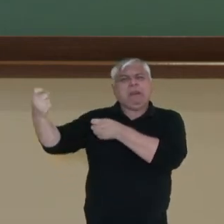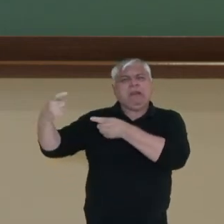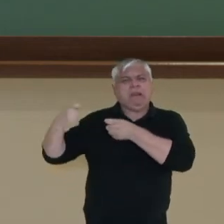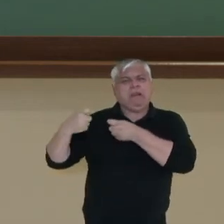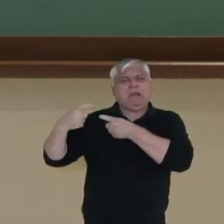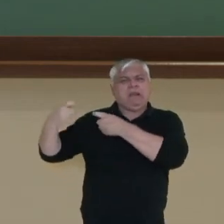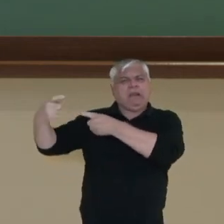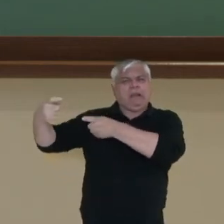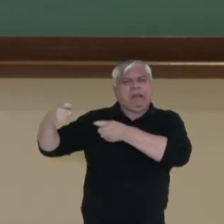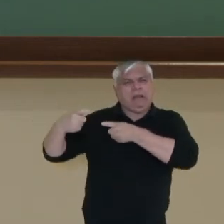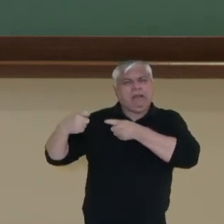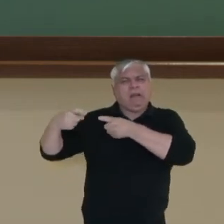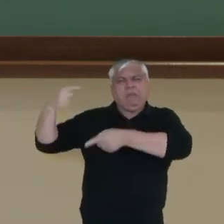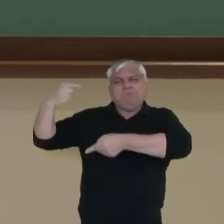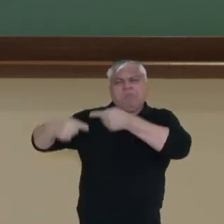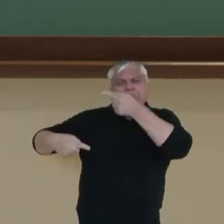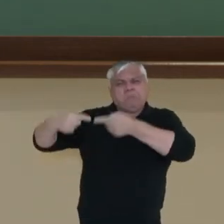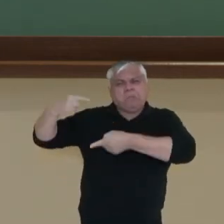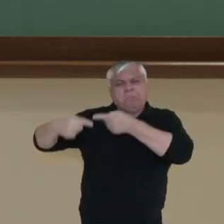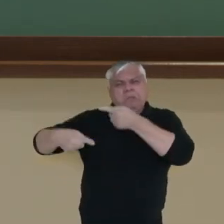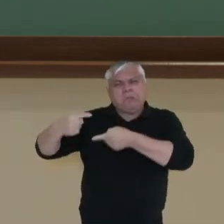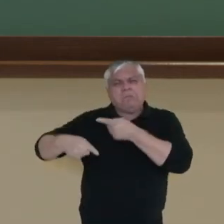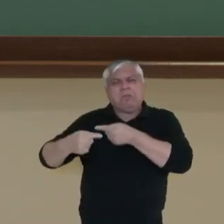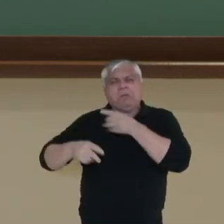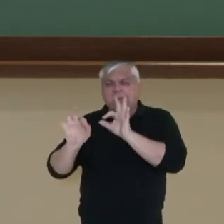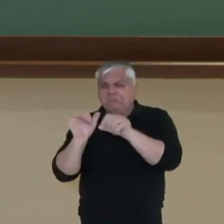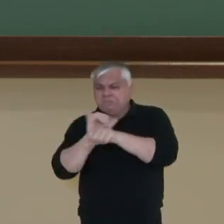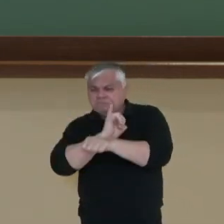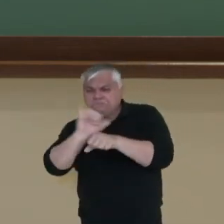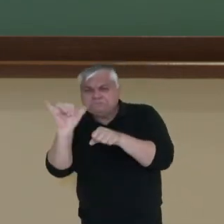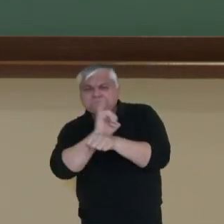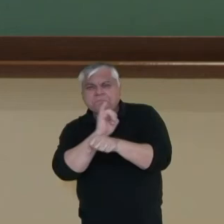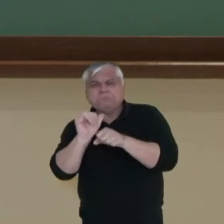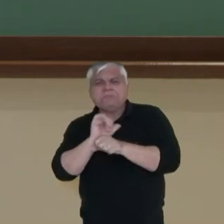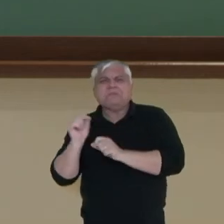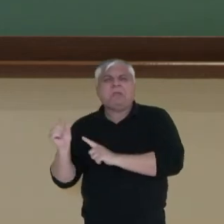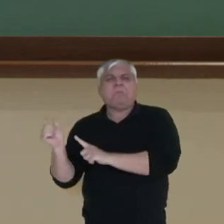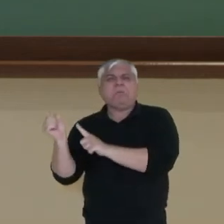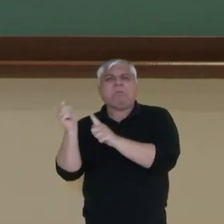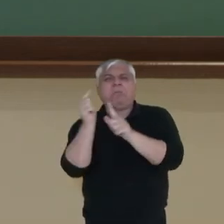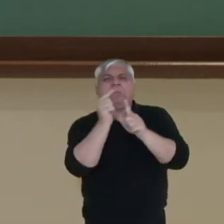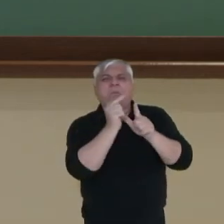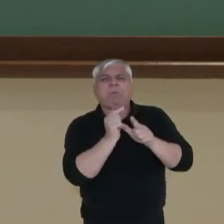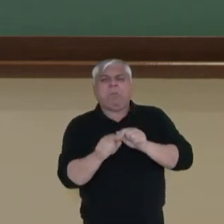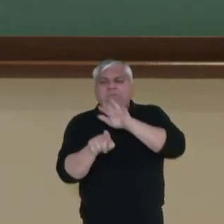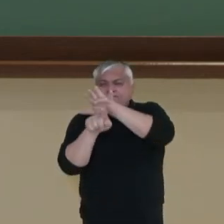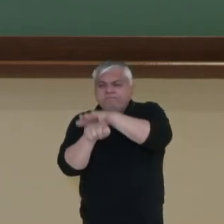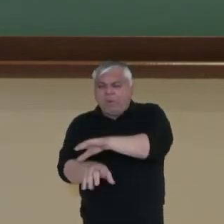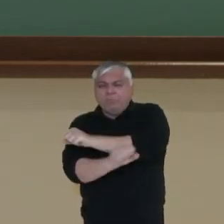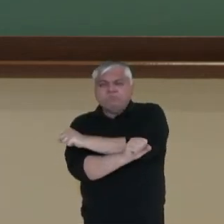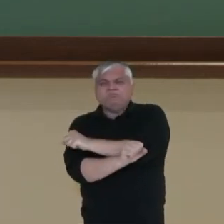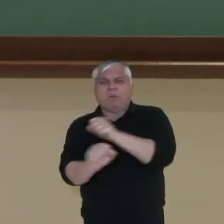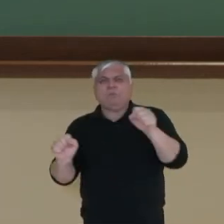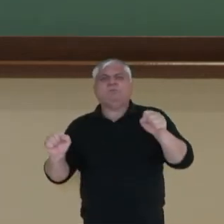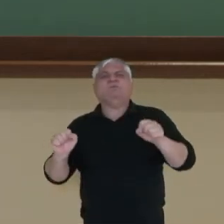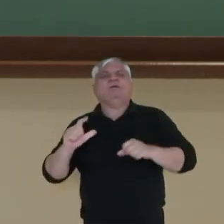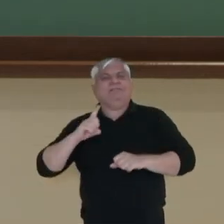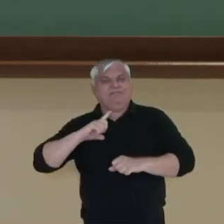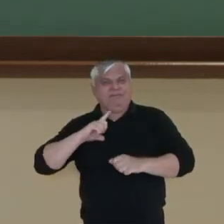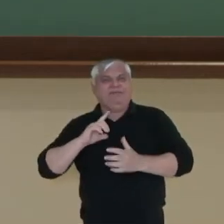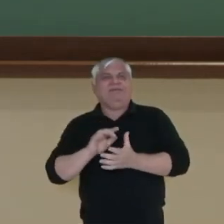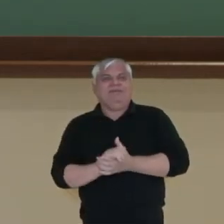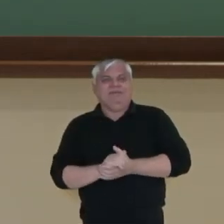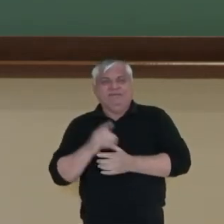disputa territorial têm armas capazes de destruírem cidades inteiras. Aqui nós temos um exemplo